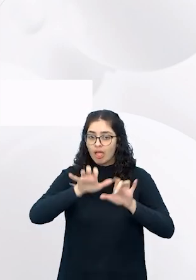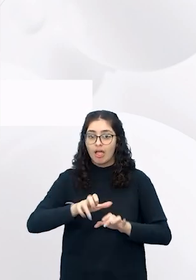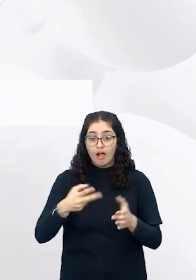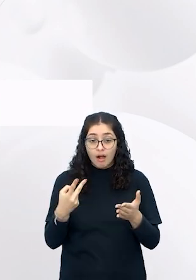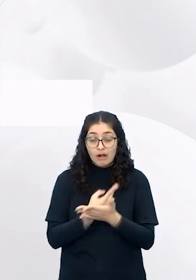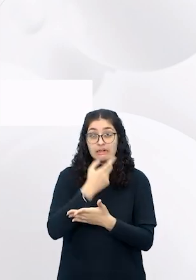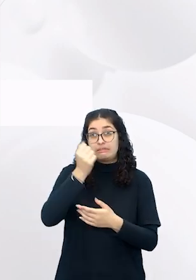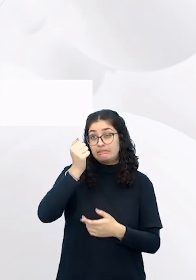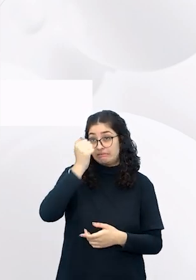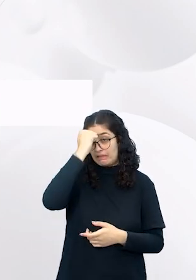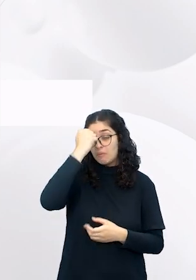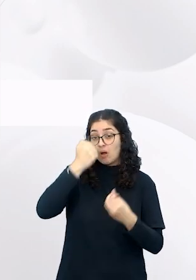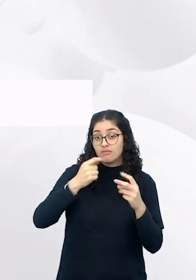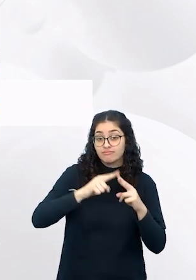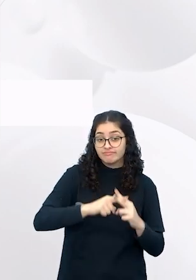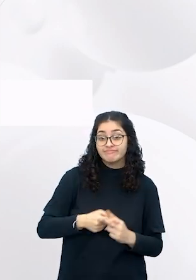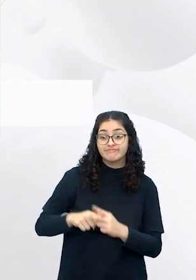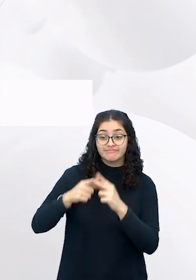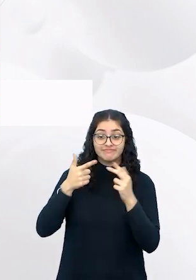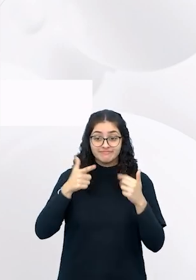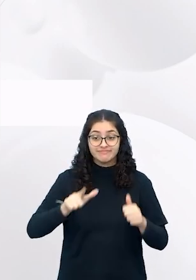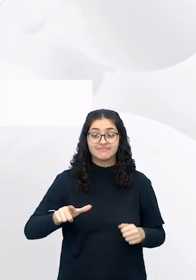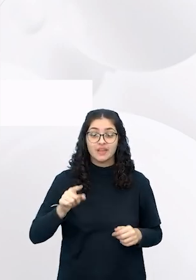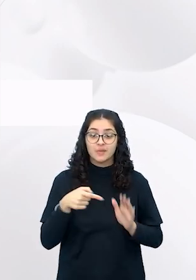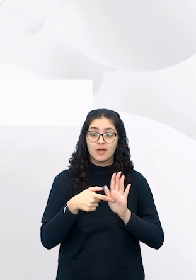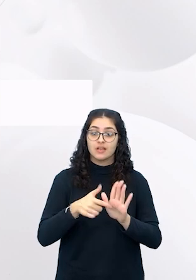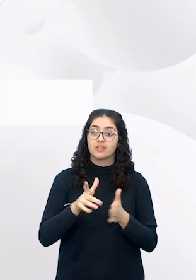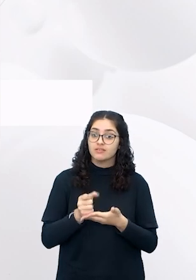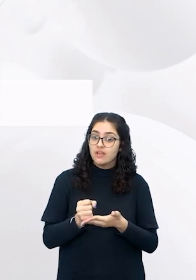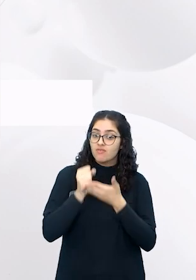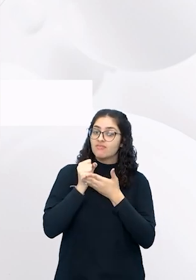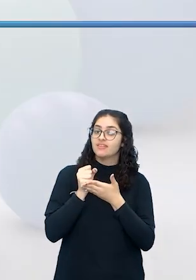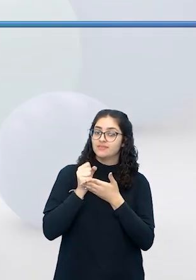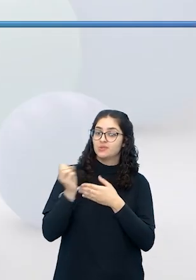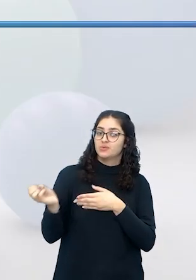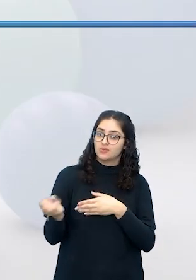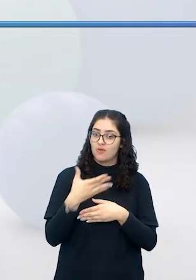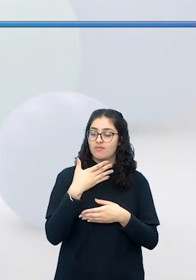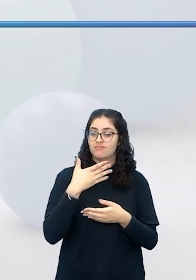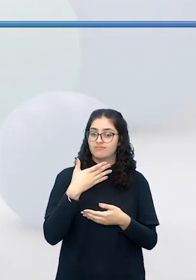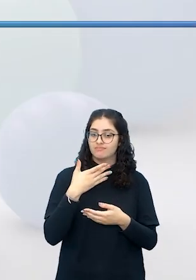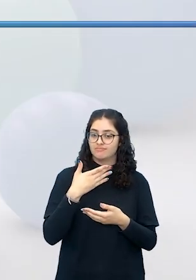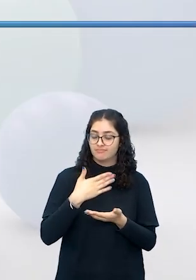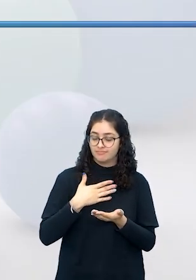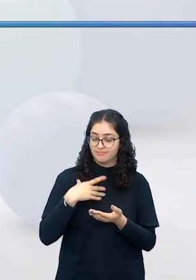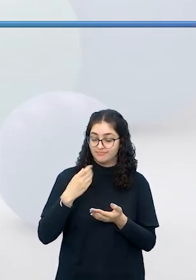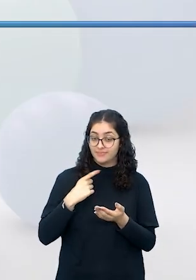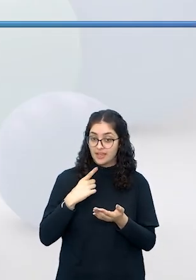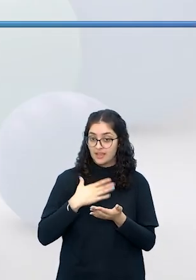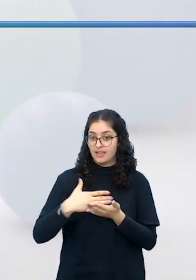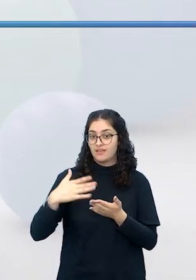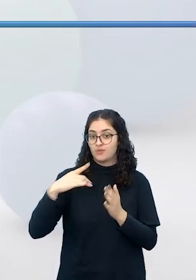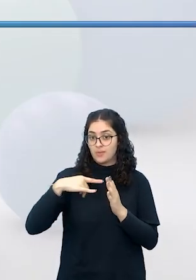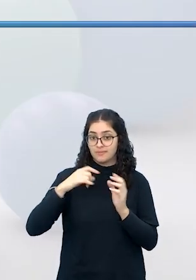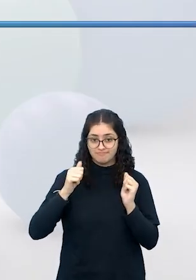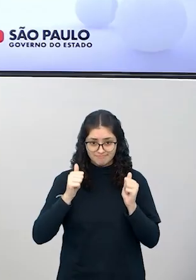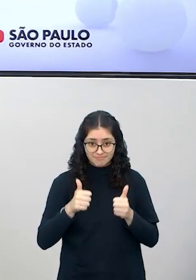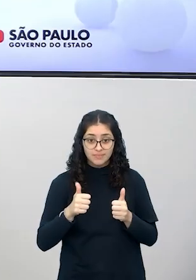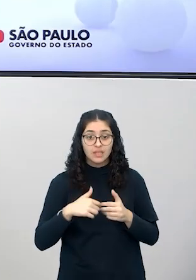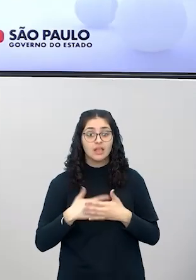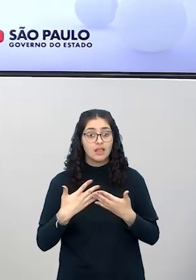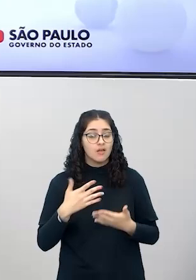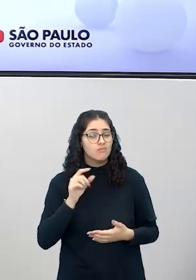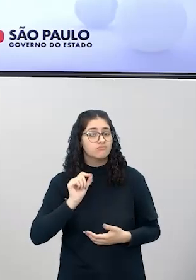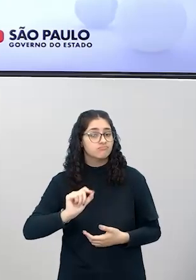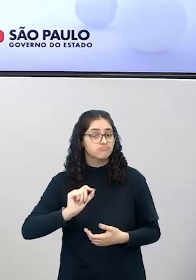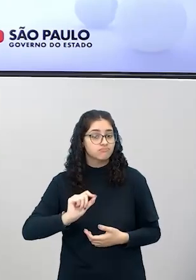voltar a editar, salvar e gerar o relatório, ok? Bom, então, na verdade, é dessa forma